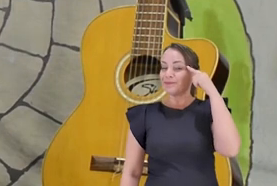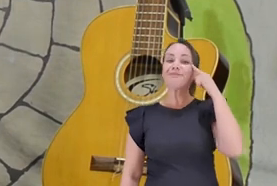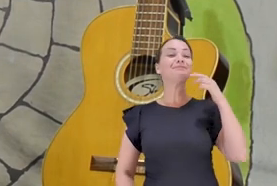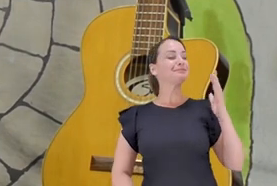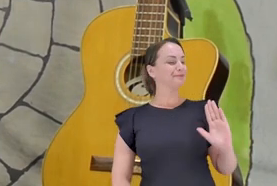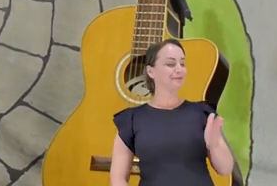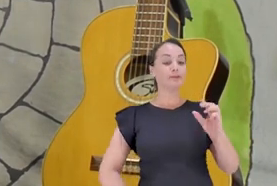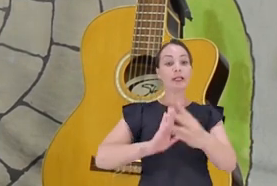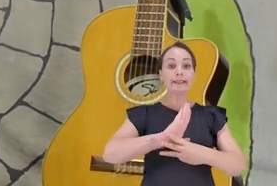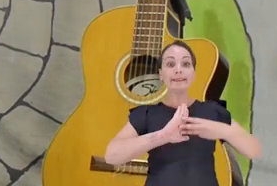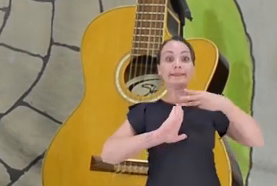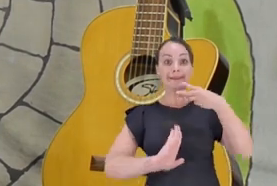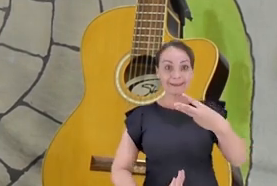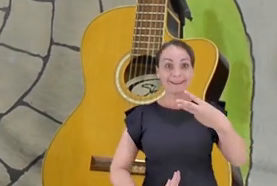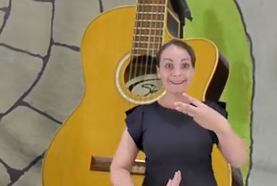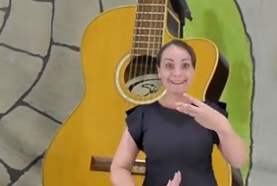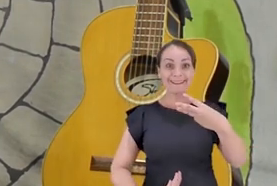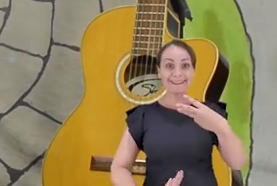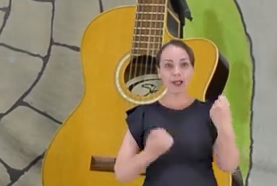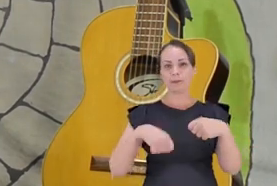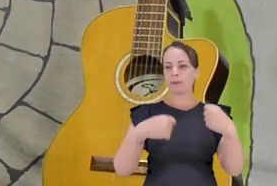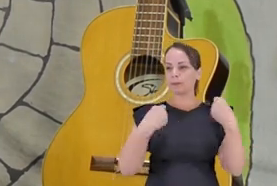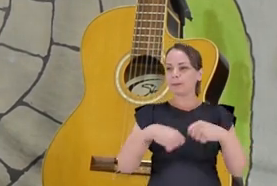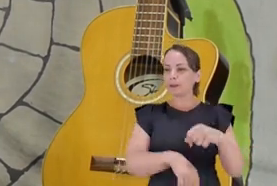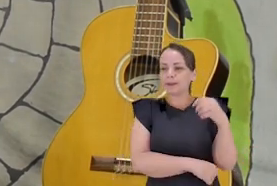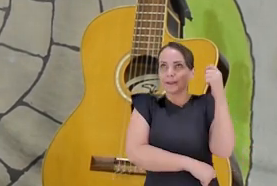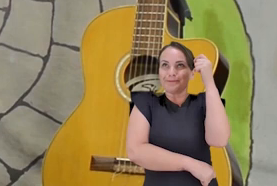Concentrei. Terceiro, tem que pensar.